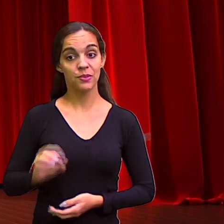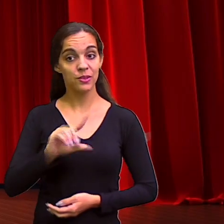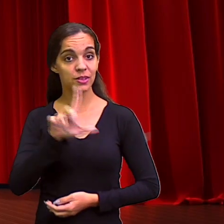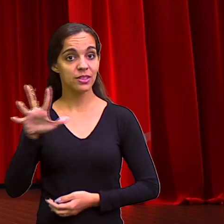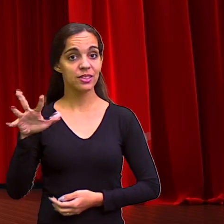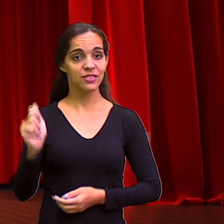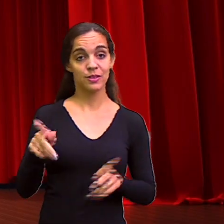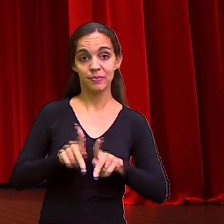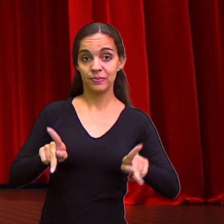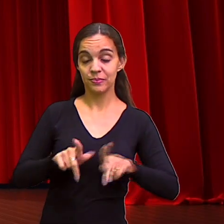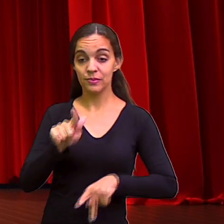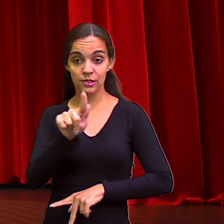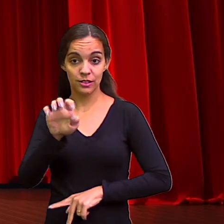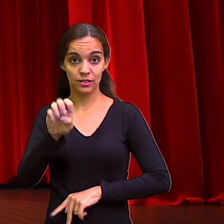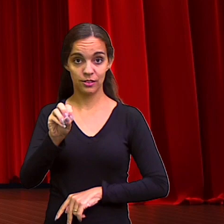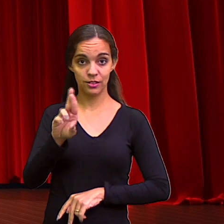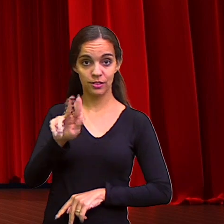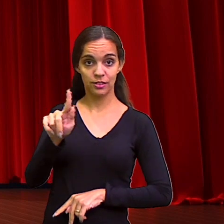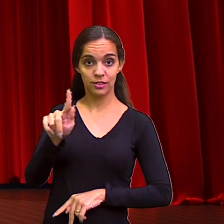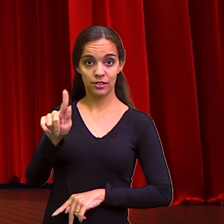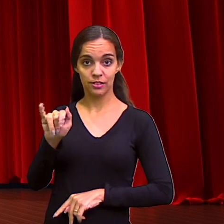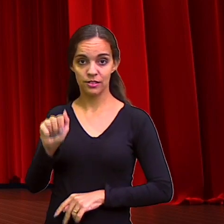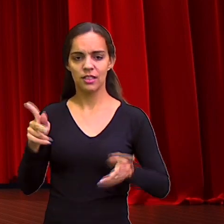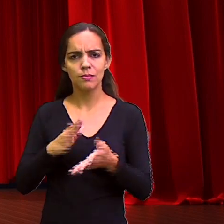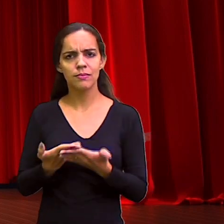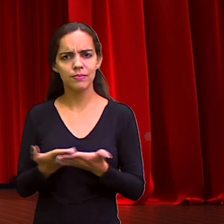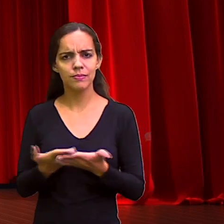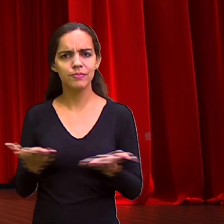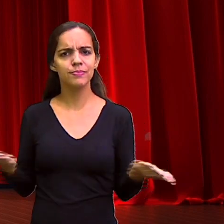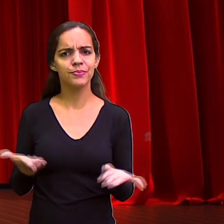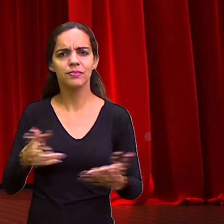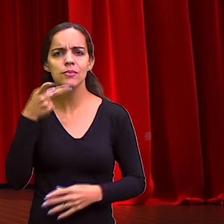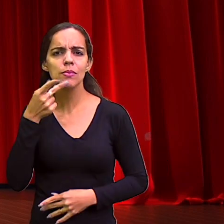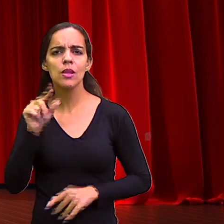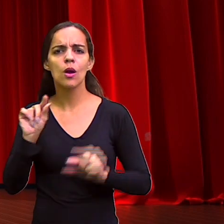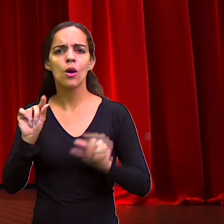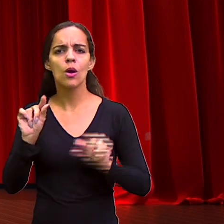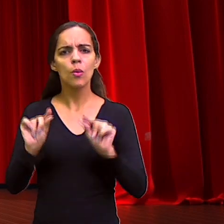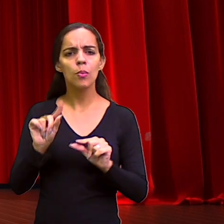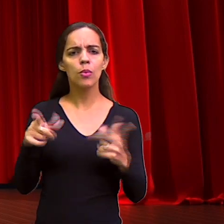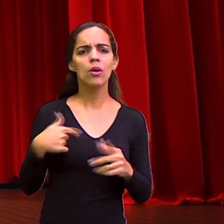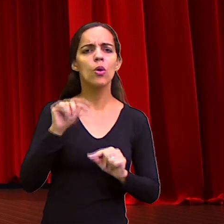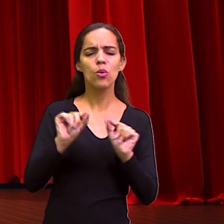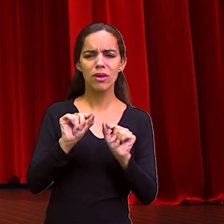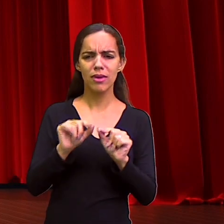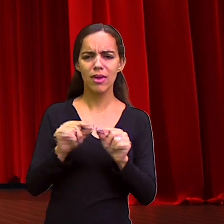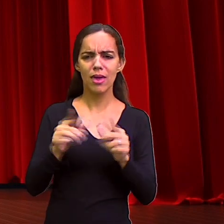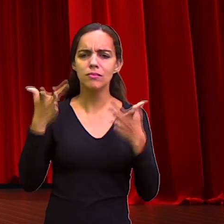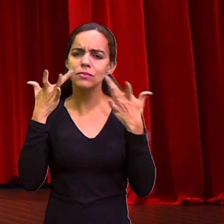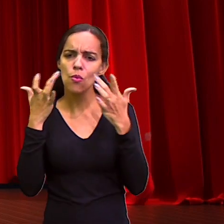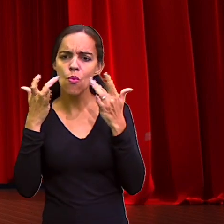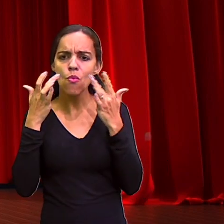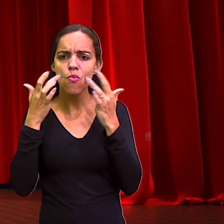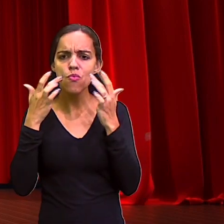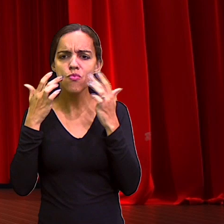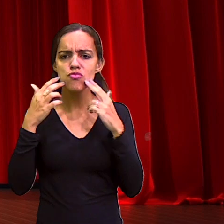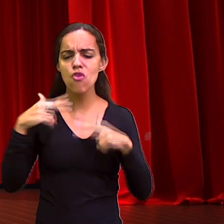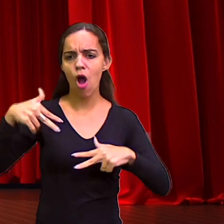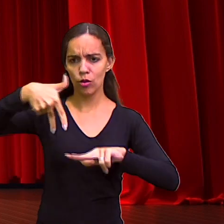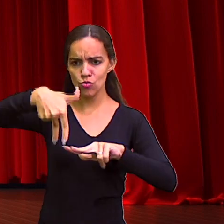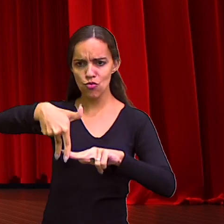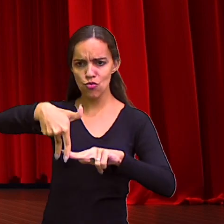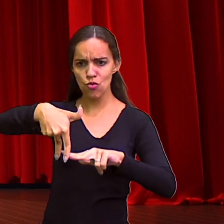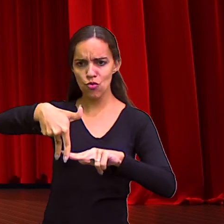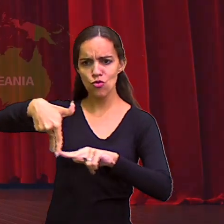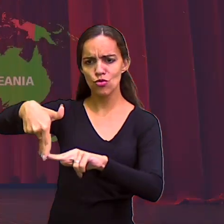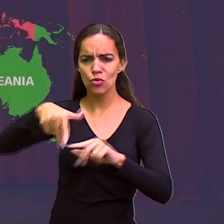Olá, sou a professora Georgia e na aula de hoje vamos falar um pouco sobre teatro de sombras. Teatro